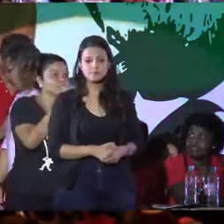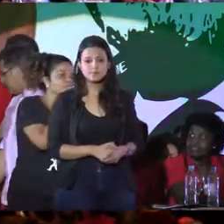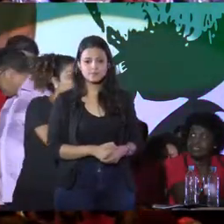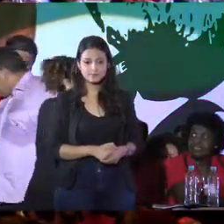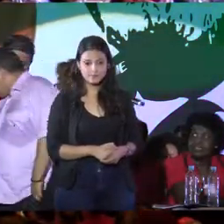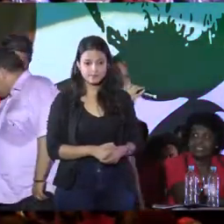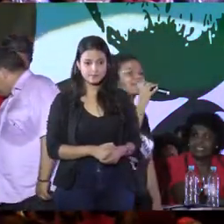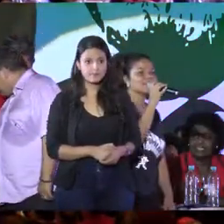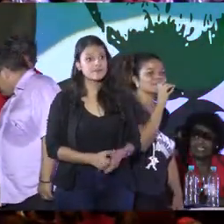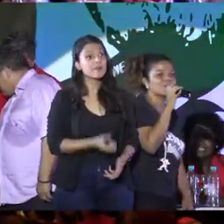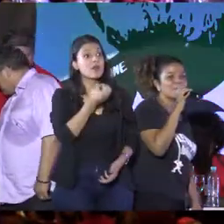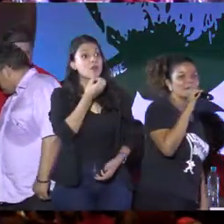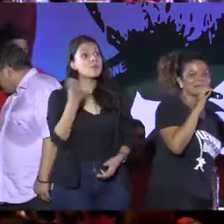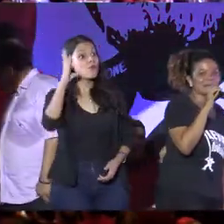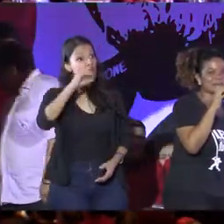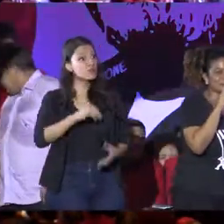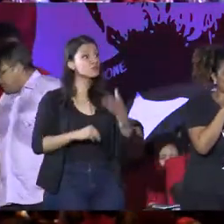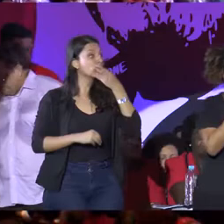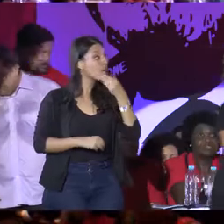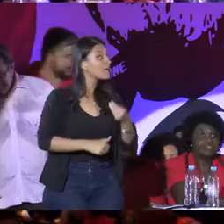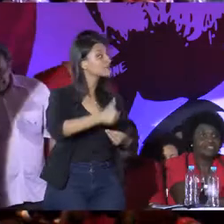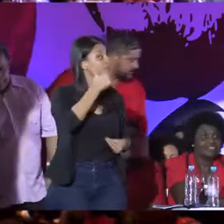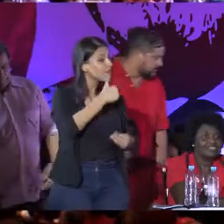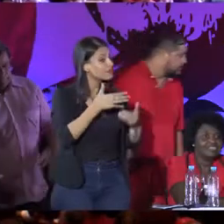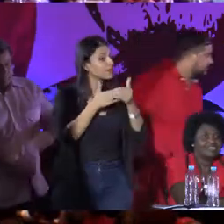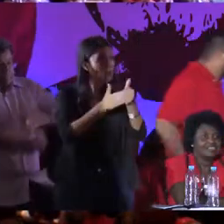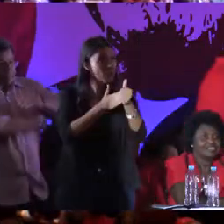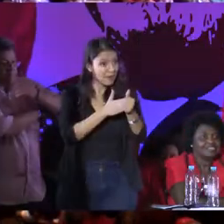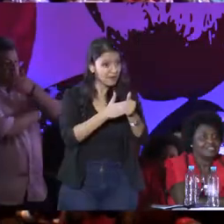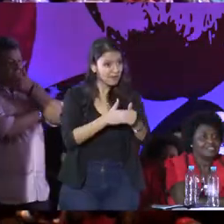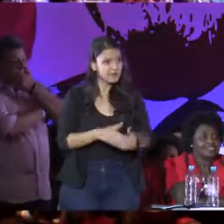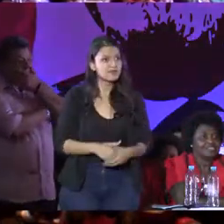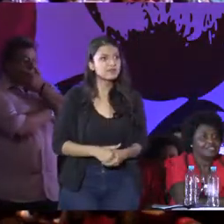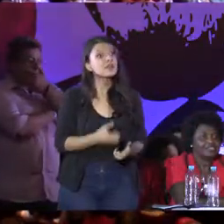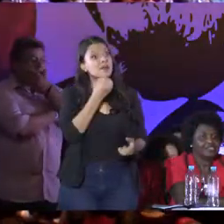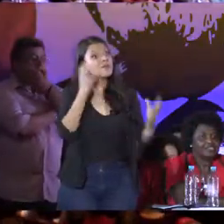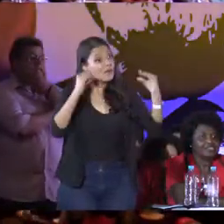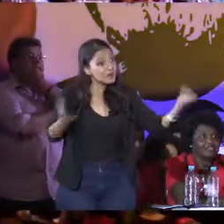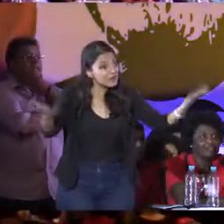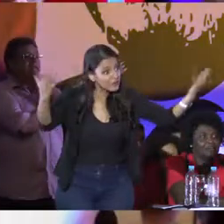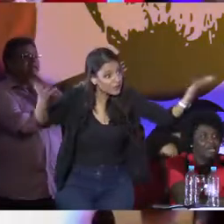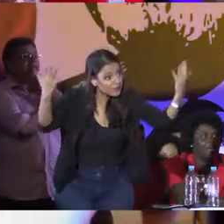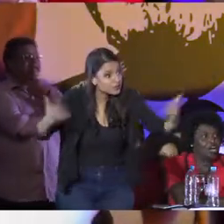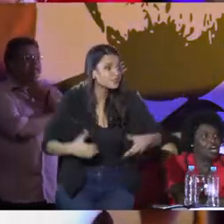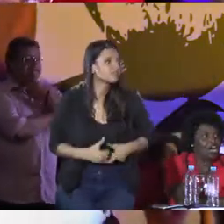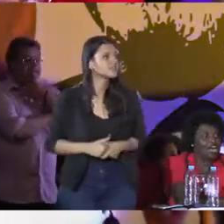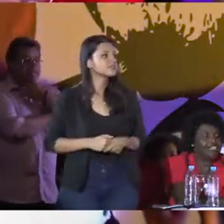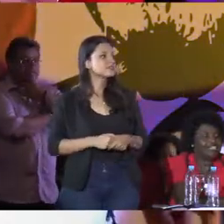Boa noite, companheiras e companheiros. Boa noite.